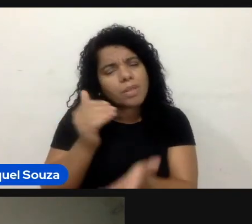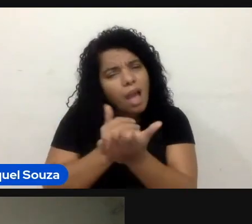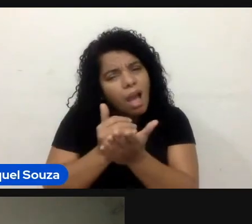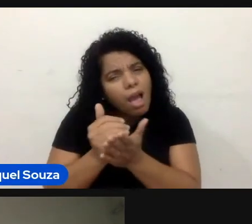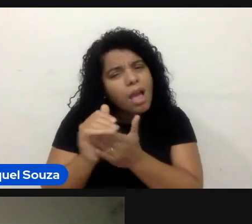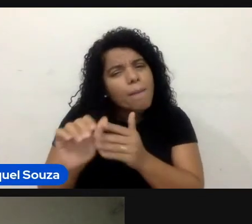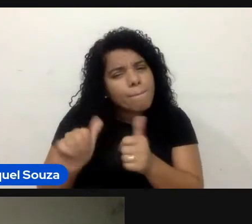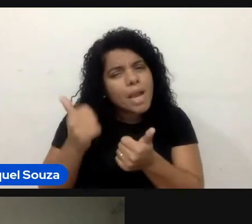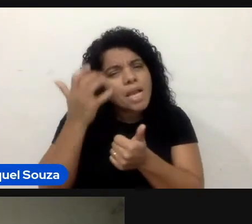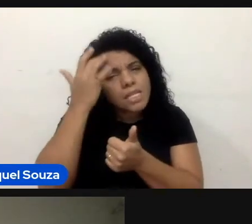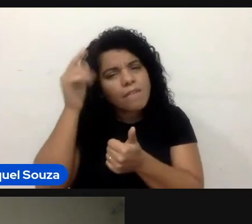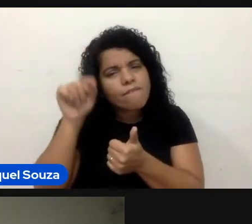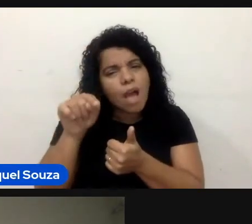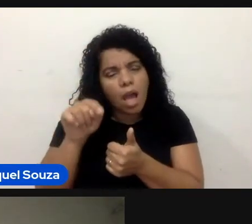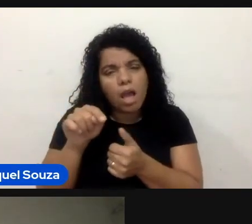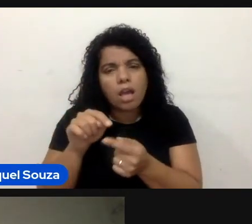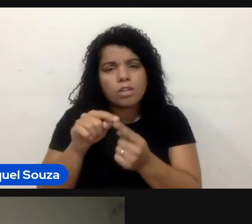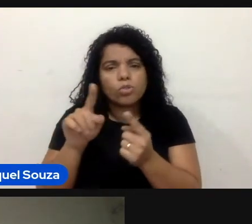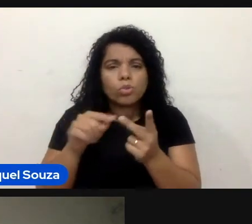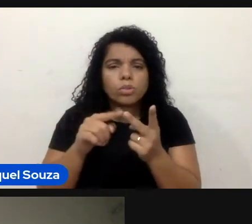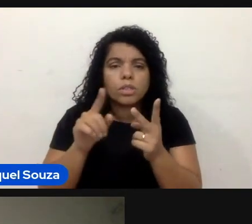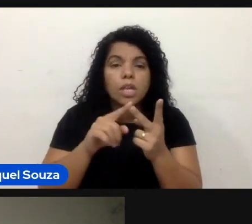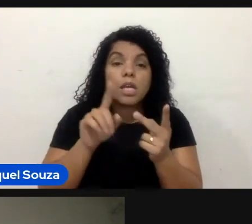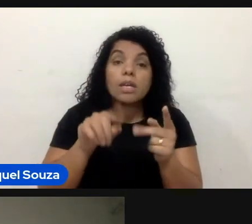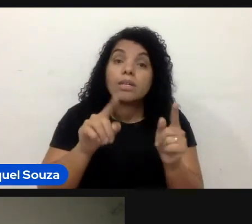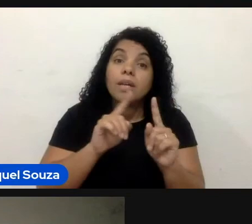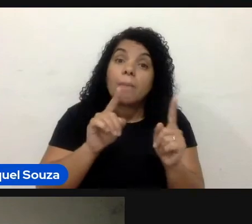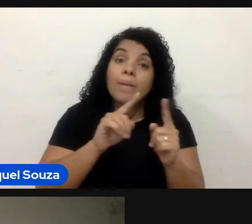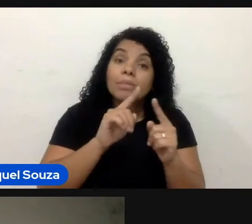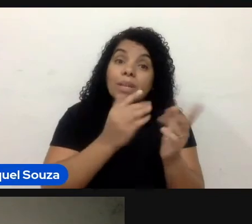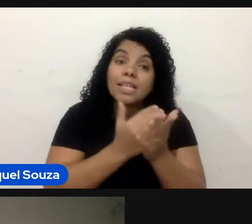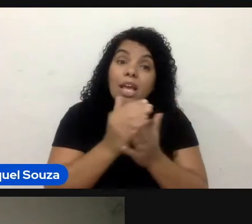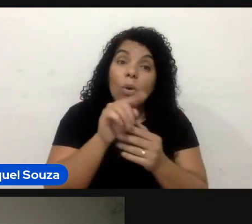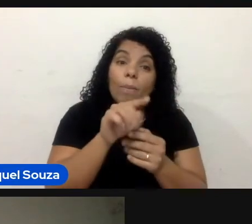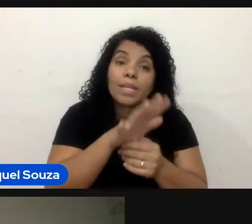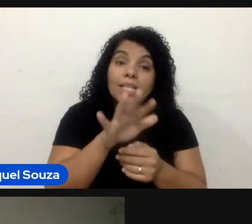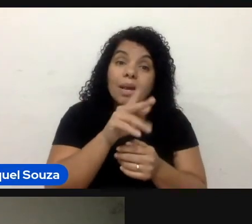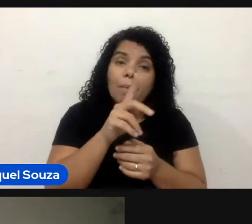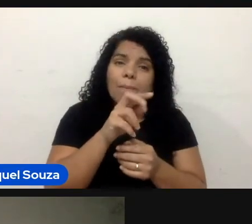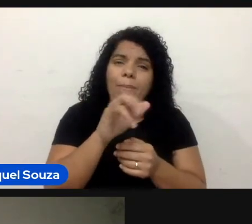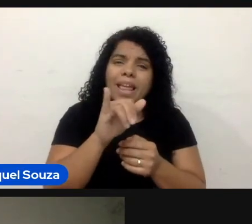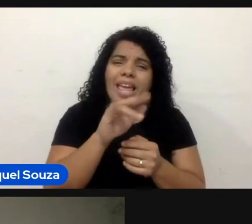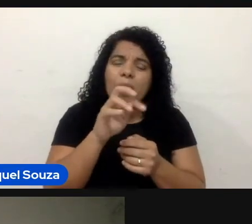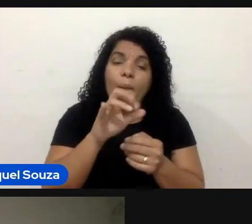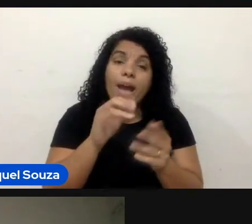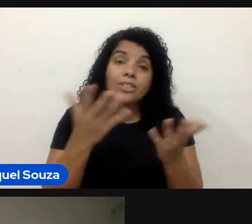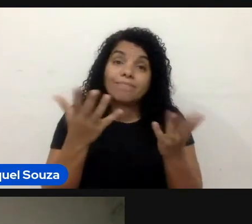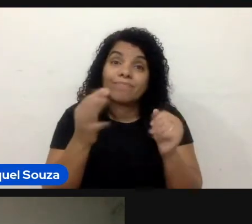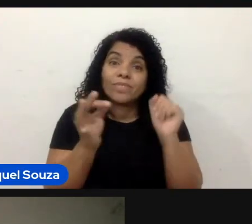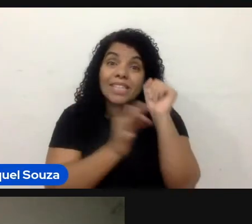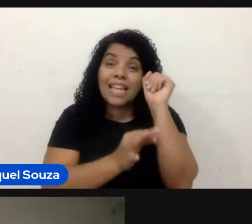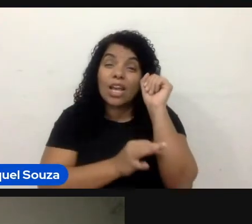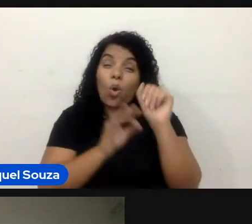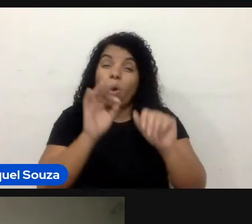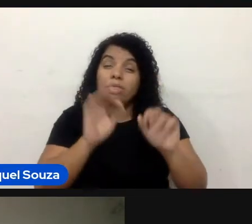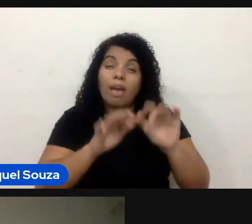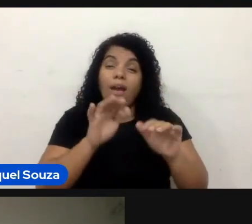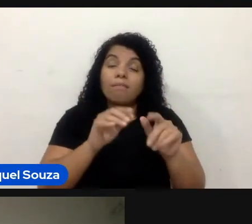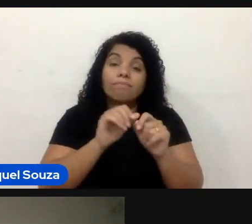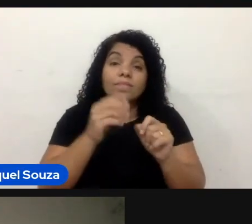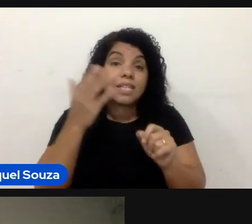quem está começando na área, não. Porque você tem que saber codar alguma coisa, né? Você tem que saber como é que